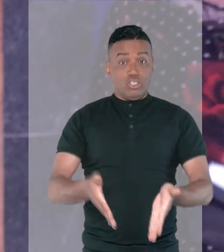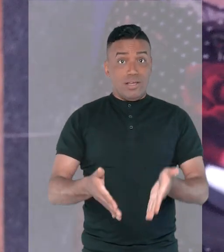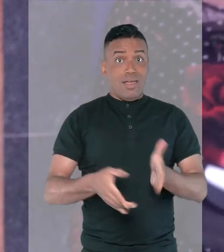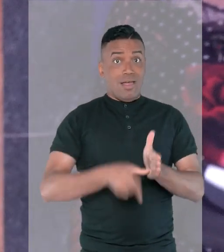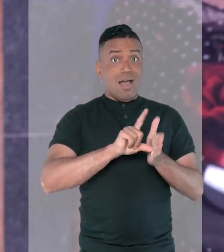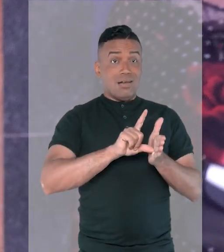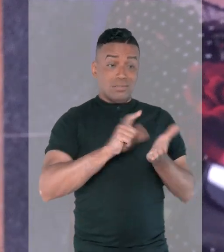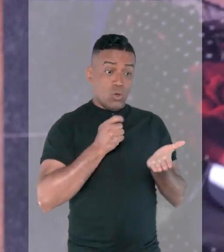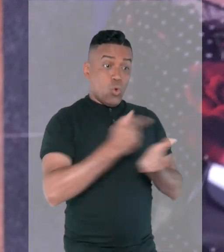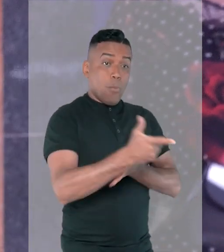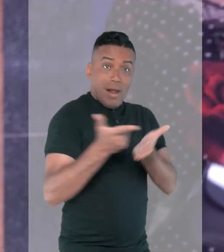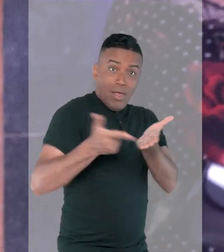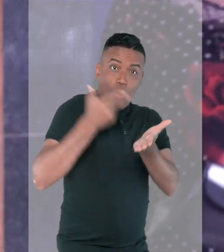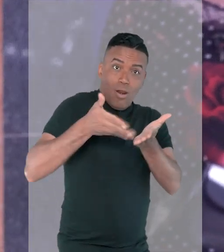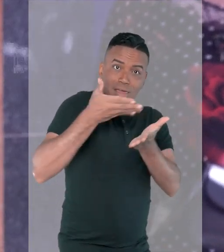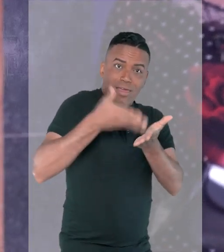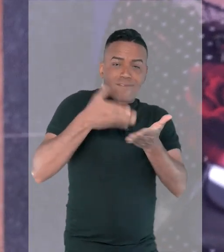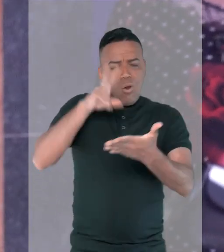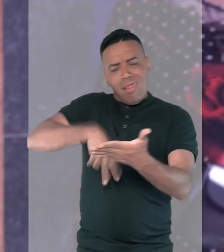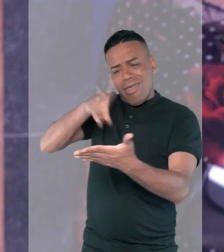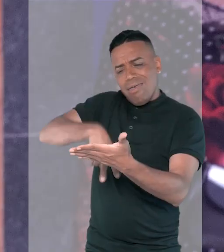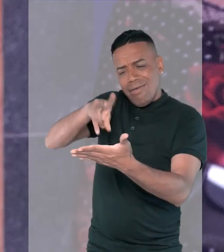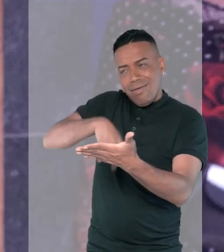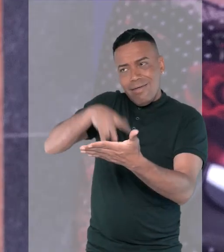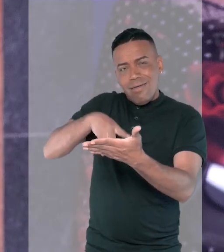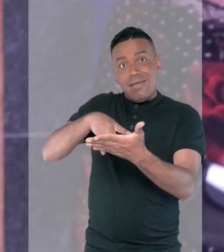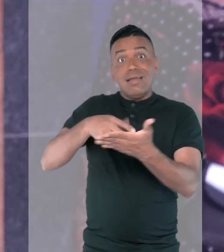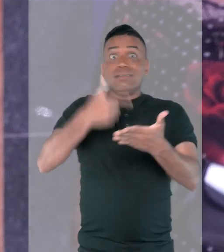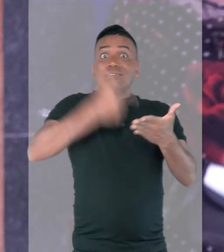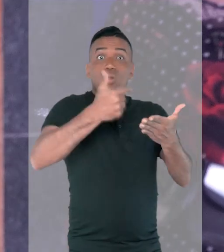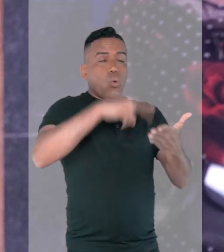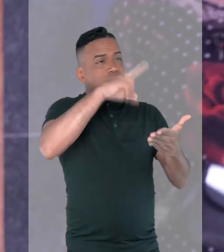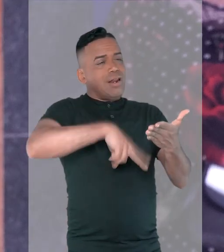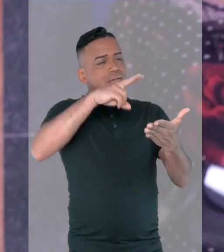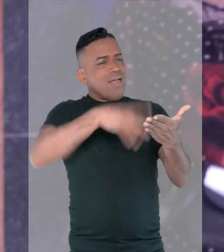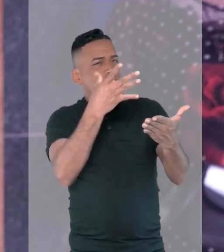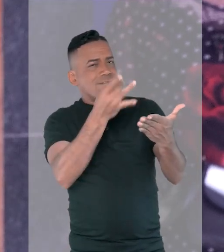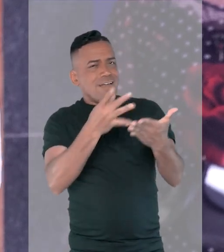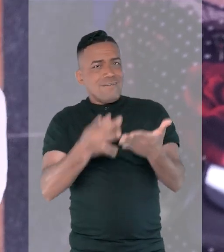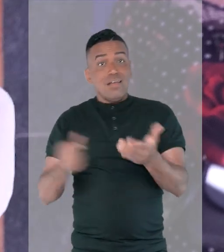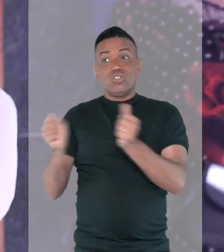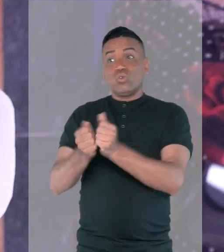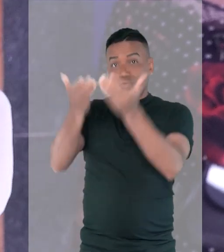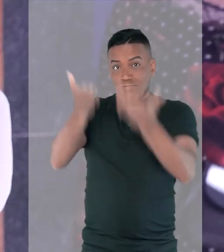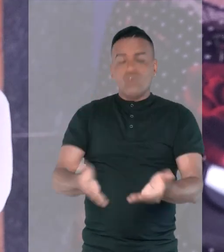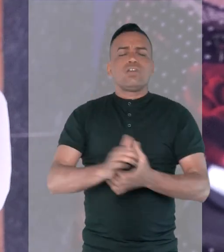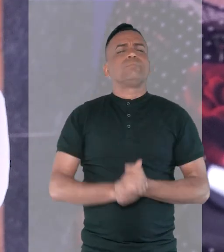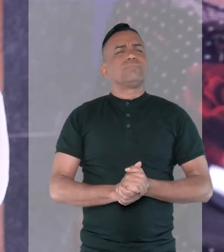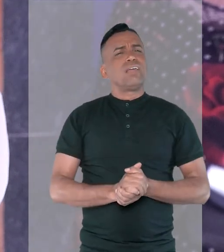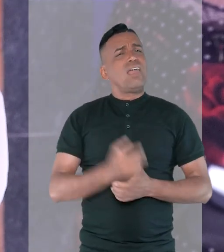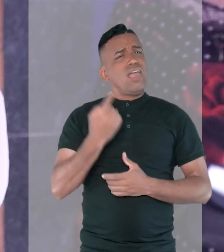Eu cheguei antes, comprei o livro, fiz uma leitura e fiz a segunda detalhada com